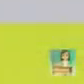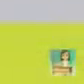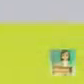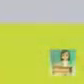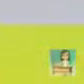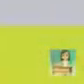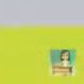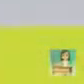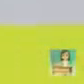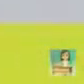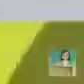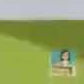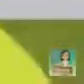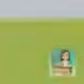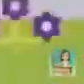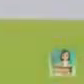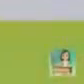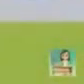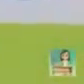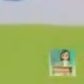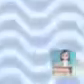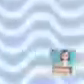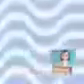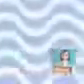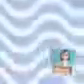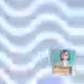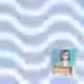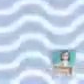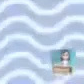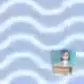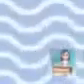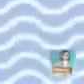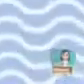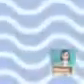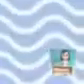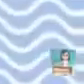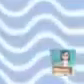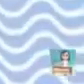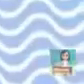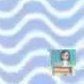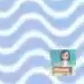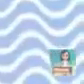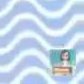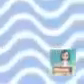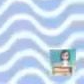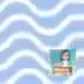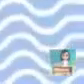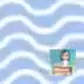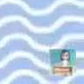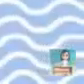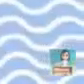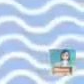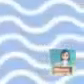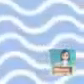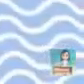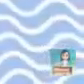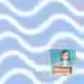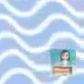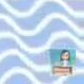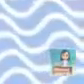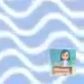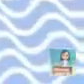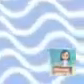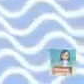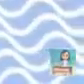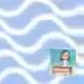nossas casas é obtida de reservatórios chamados mananciais. Esses reservatórios podem ficar acima da